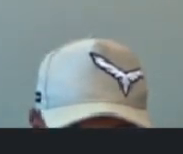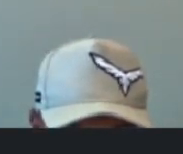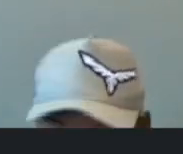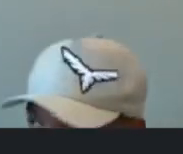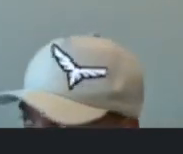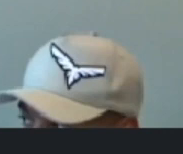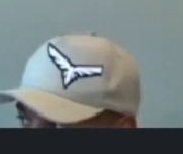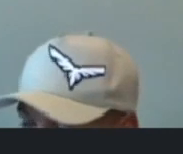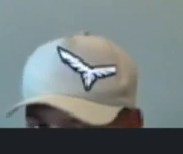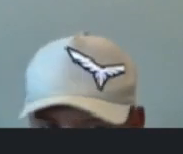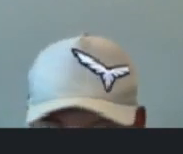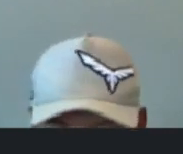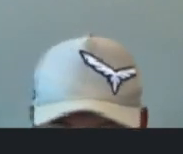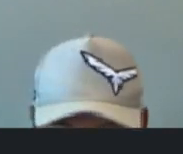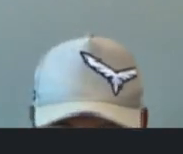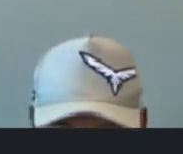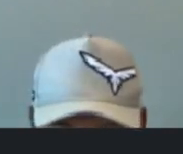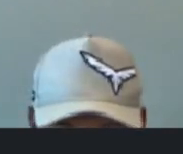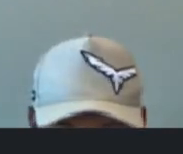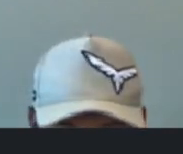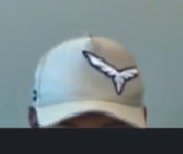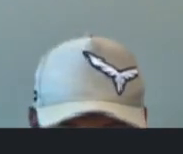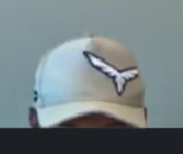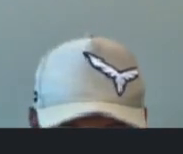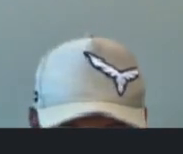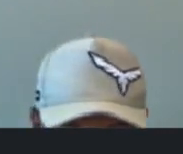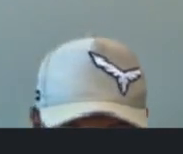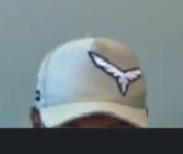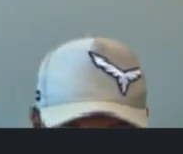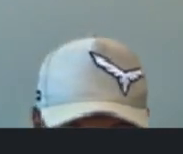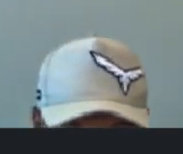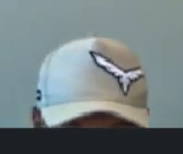Lembrando que essa questão de implantação